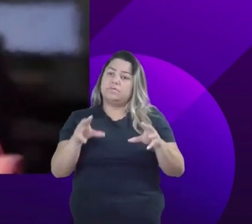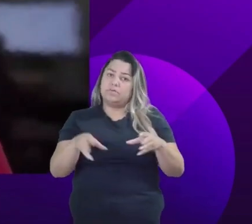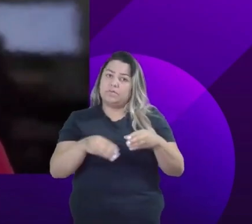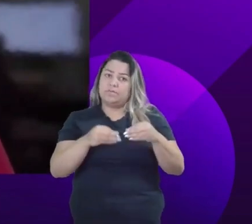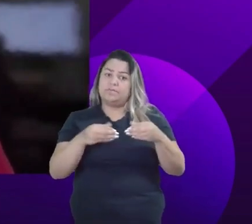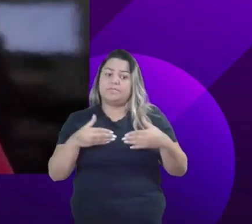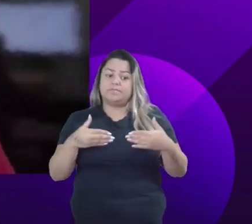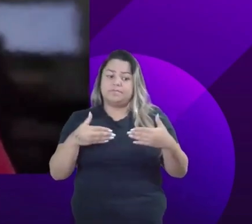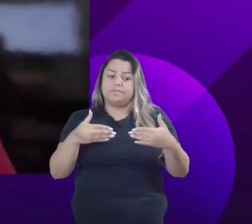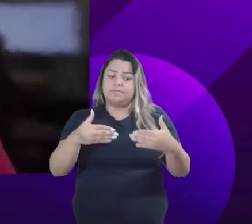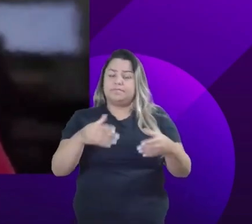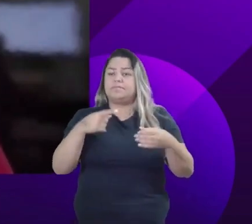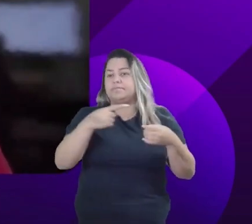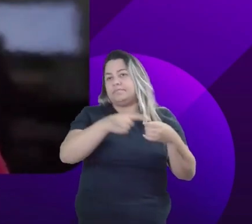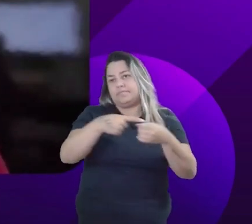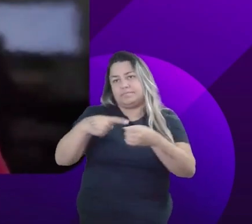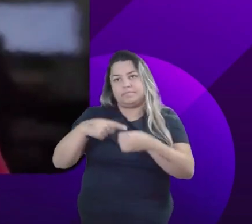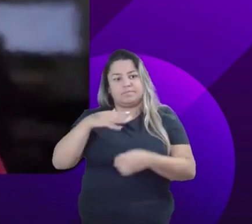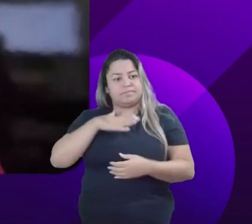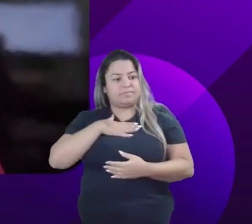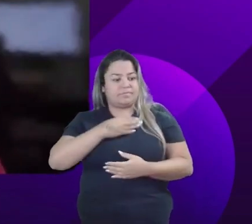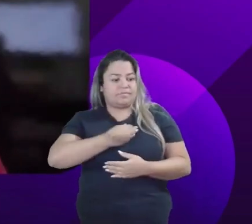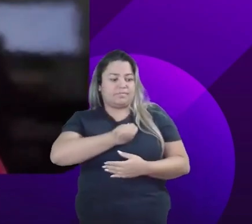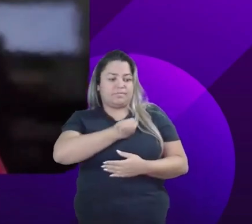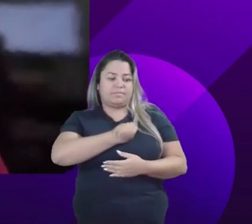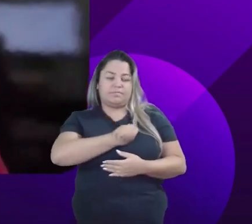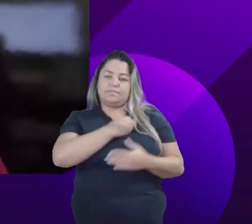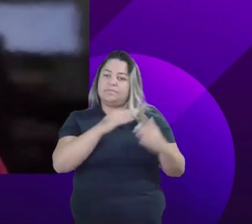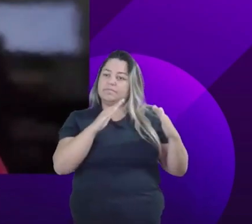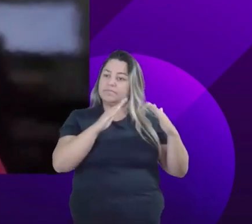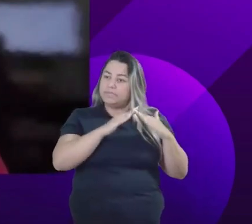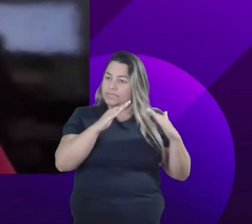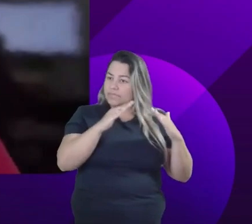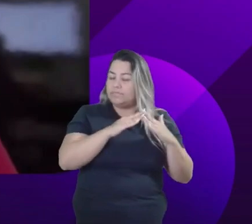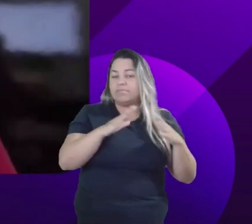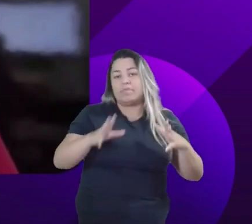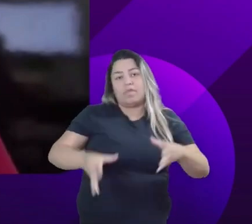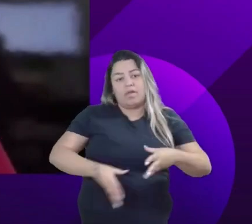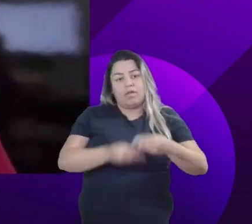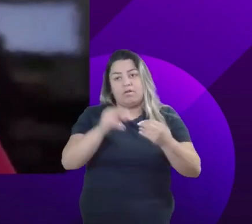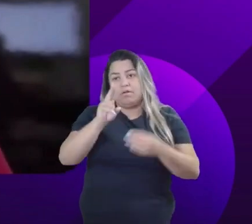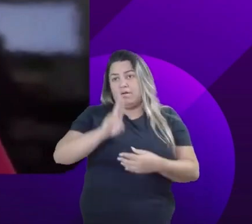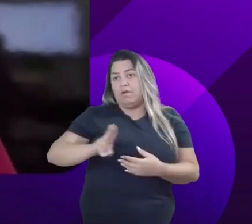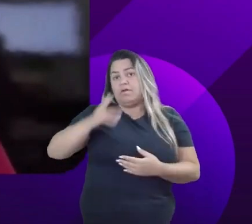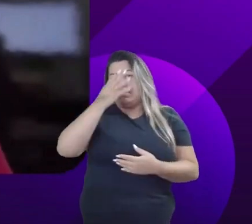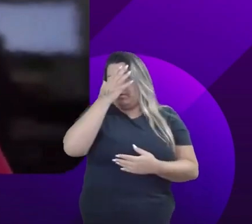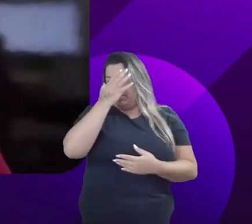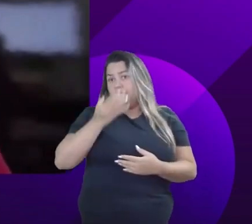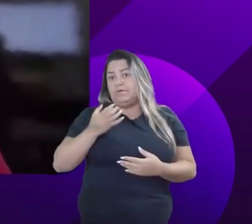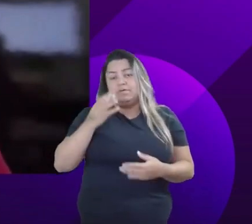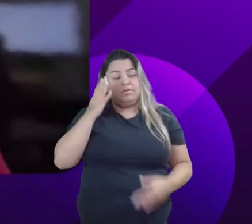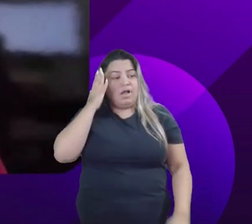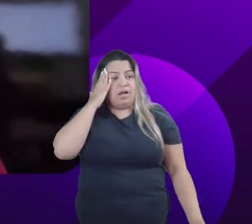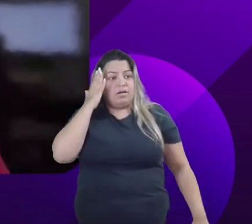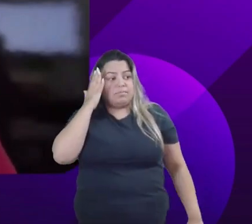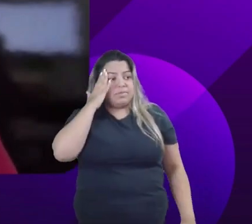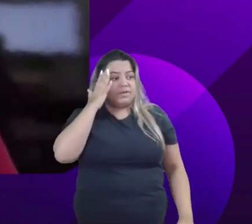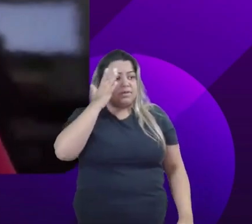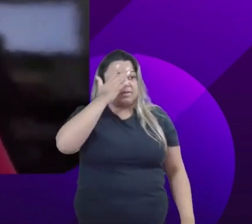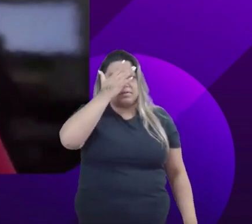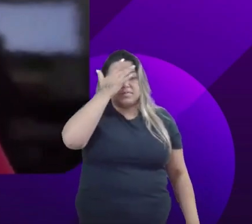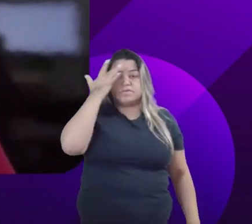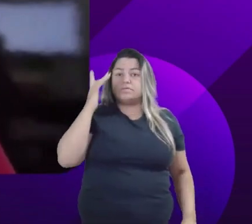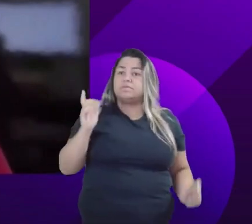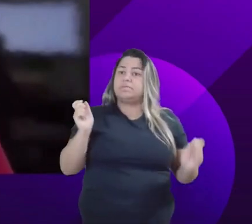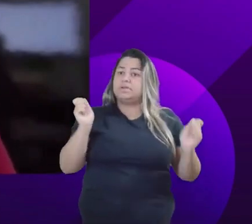Cidades para o Minha Casa Minha Vida, eles sejam aplicados, né, de forma séria, porque a gente sabe, né, que as pessoas, elas